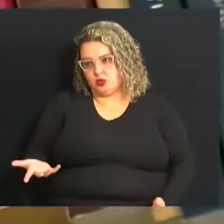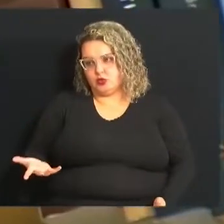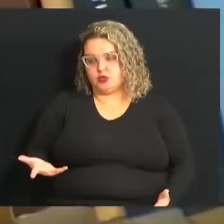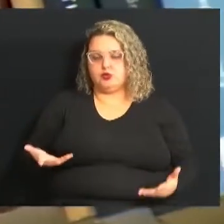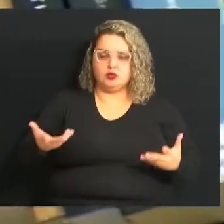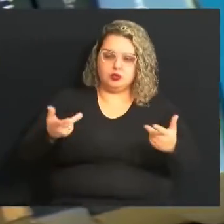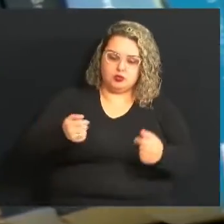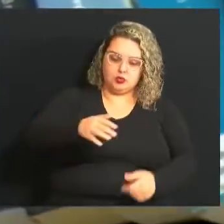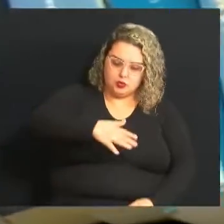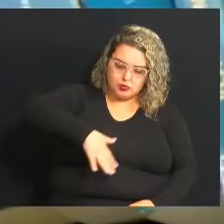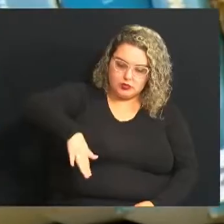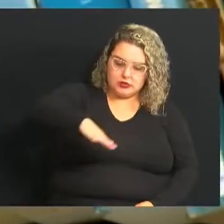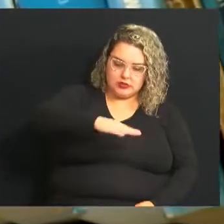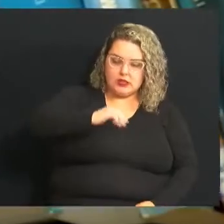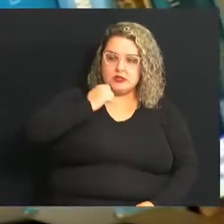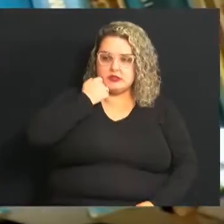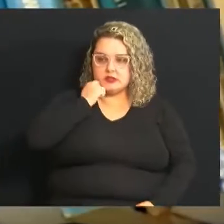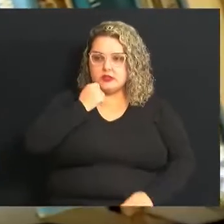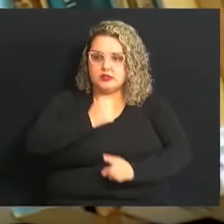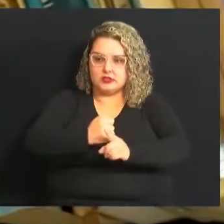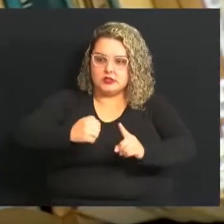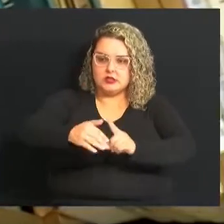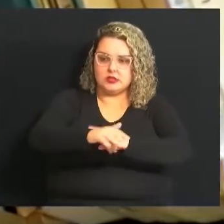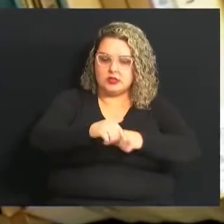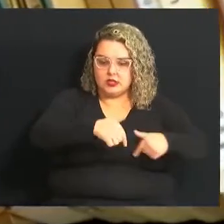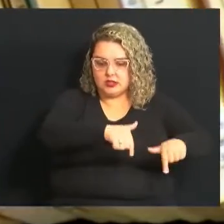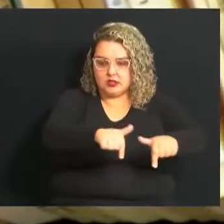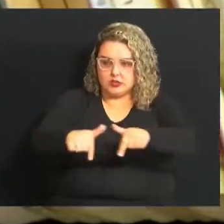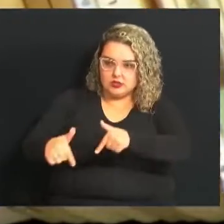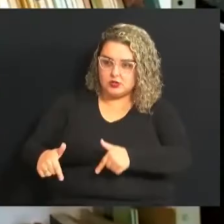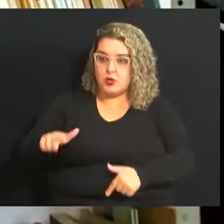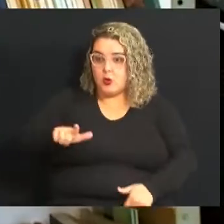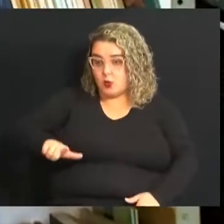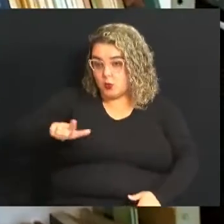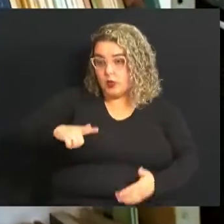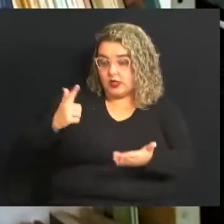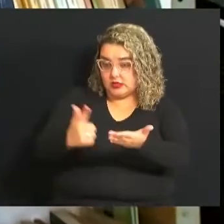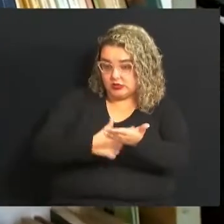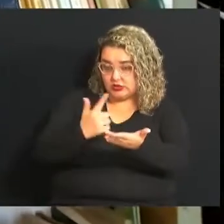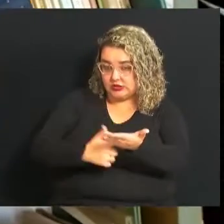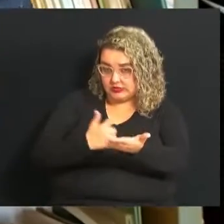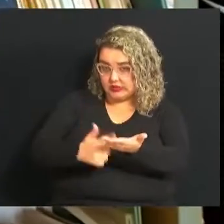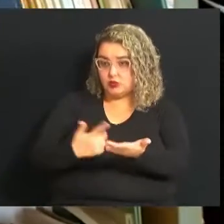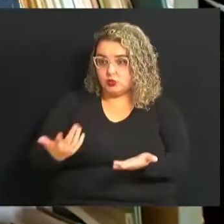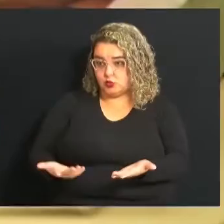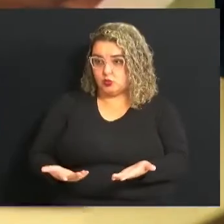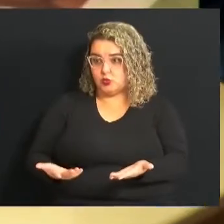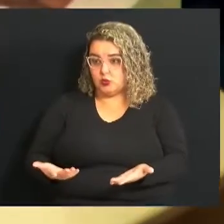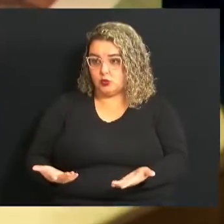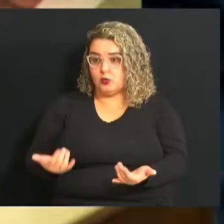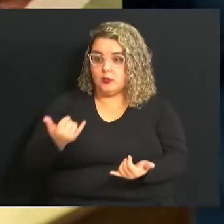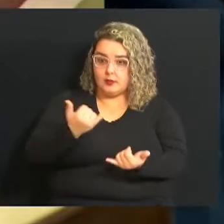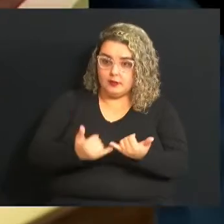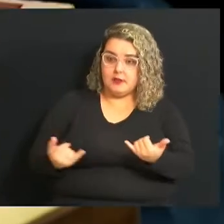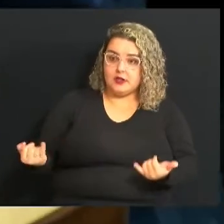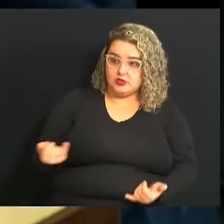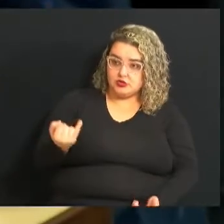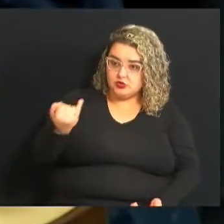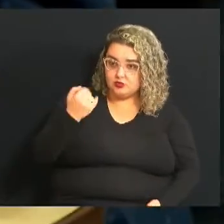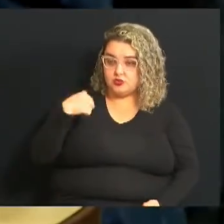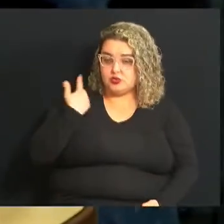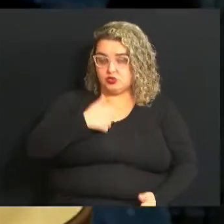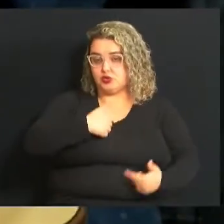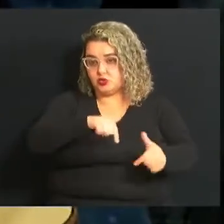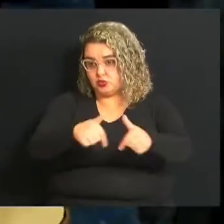das ciências sociais, a gente trabalha muito com literatura, né? com a bibliografia, né? Uma parte muito importante do nosso trabalho